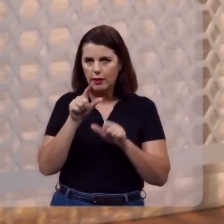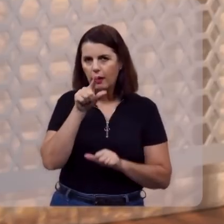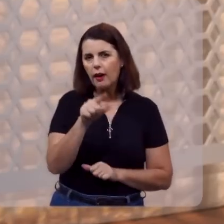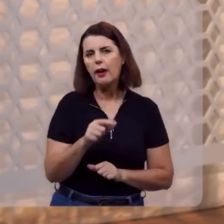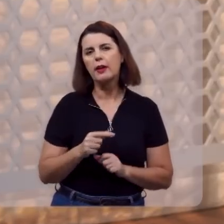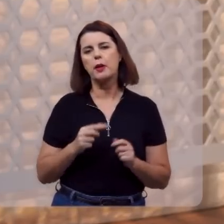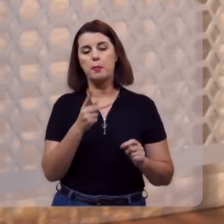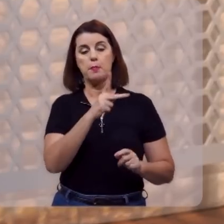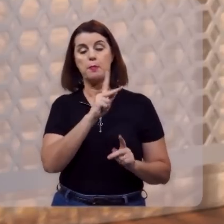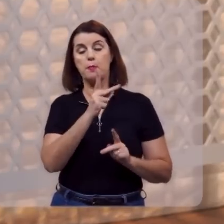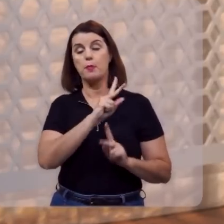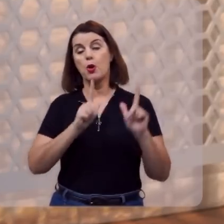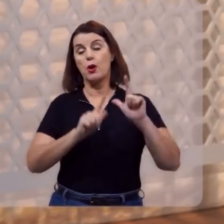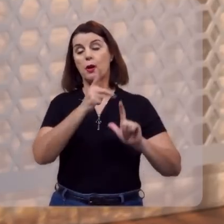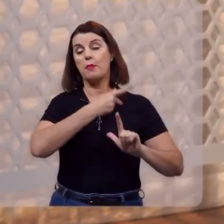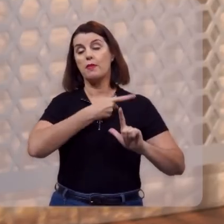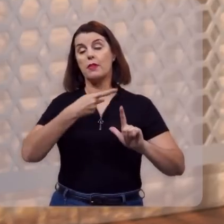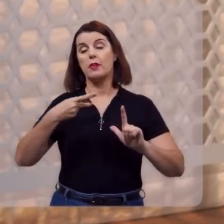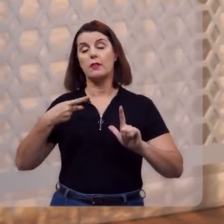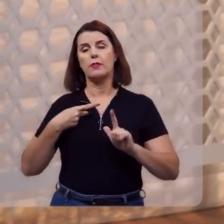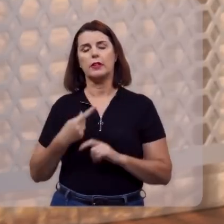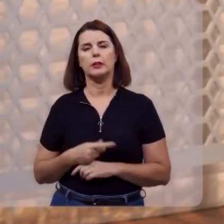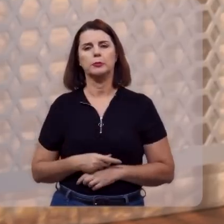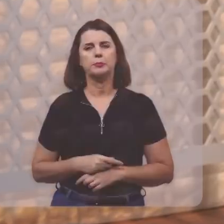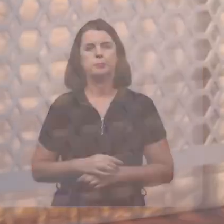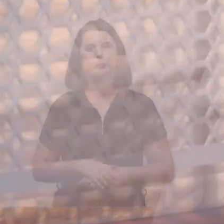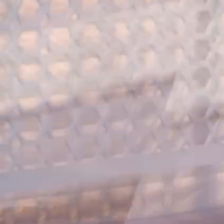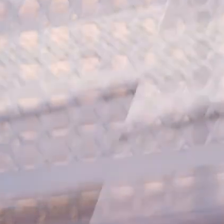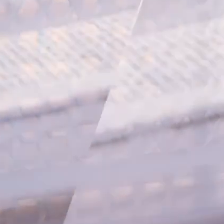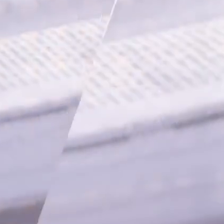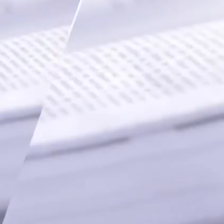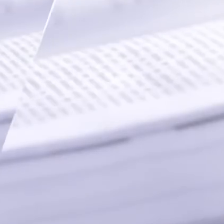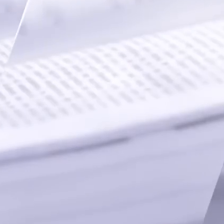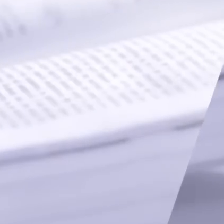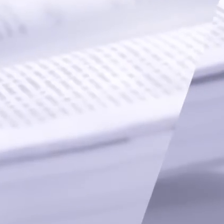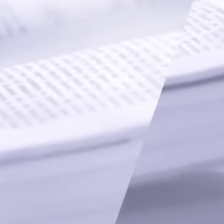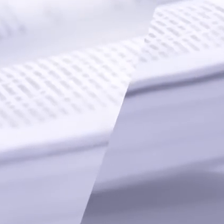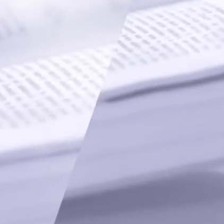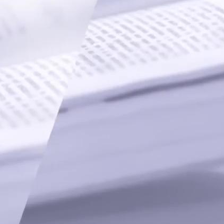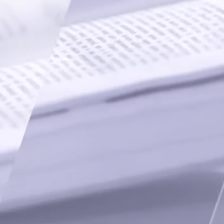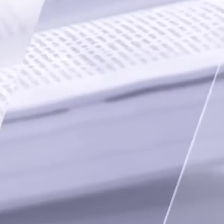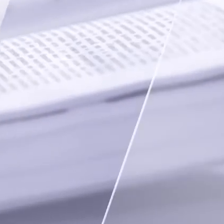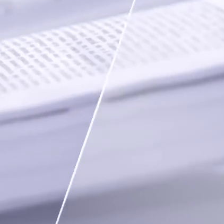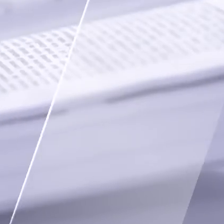Então não sai daí não. O programa Verdade e Vida volta já já.